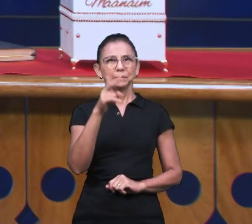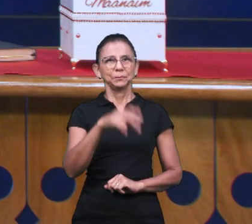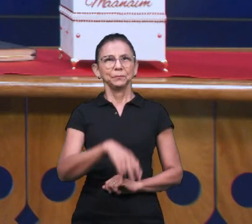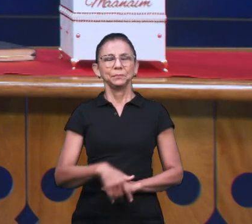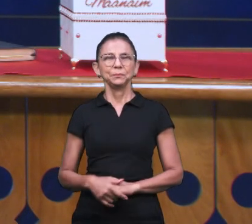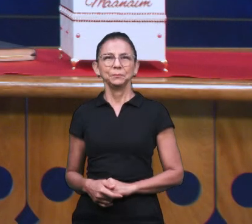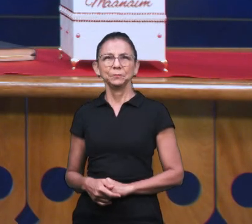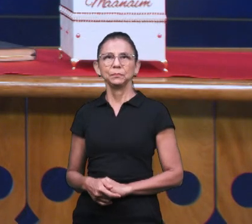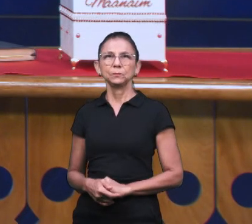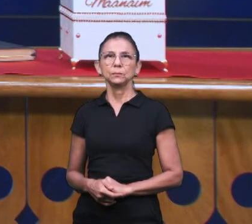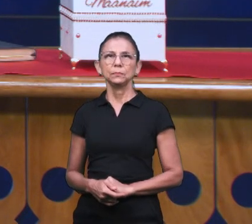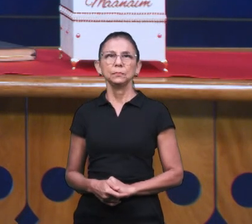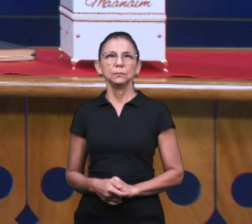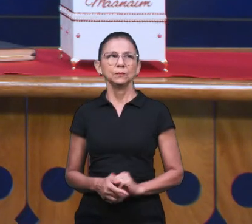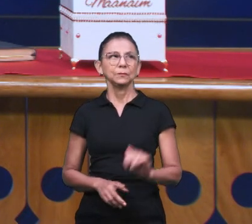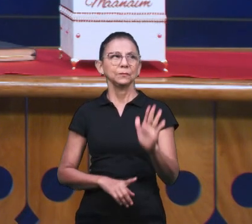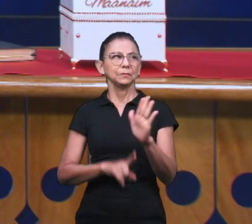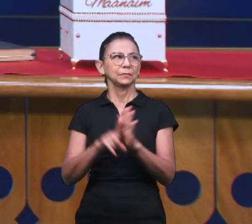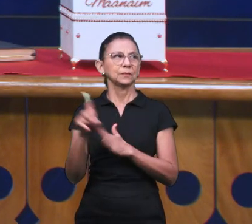Algumas perguntas